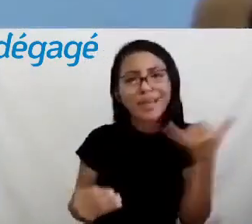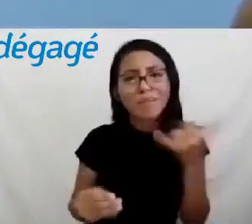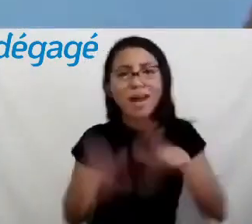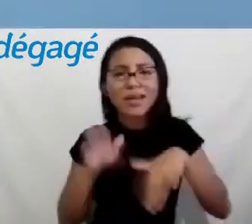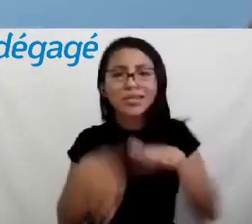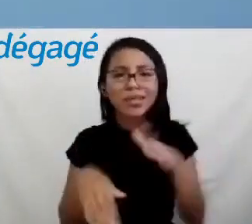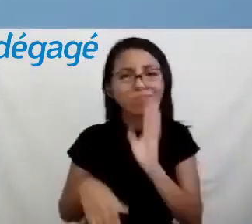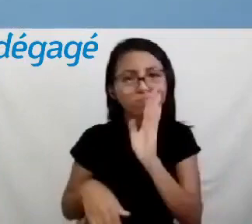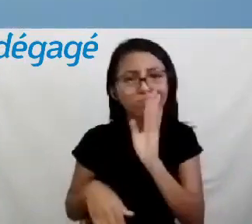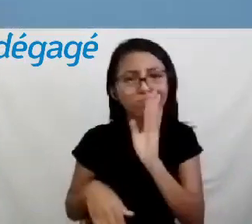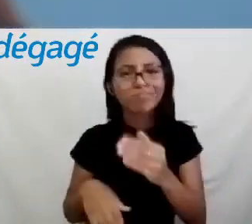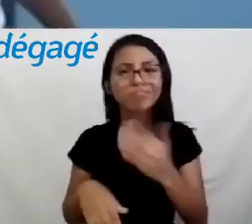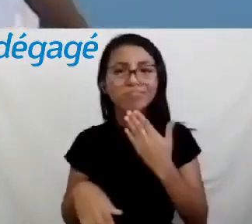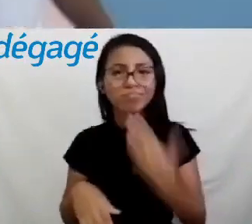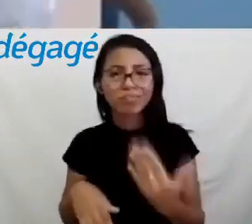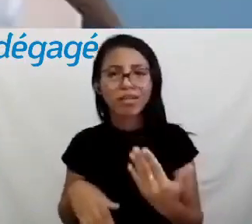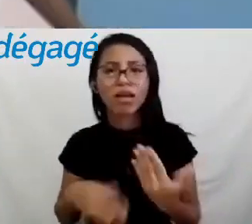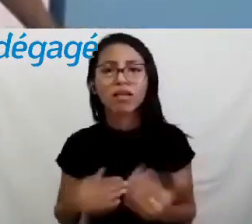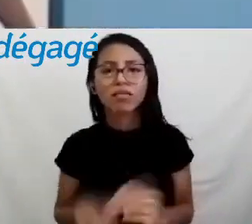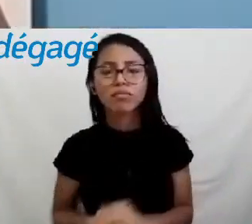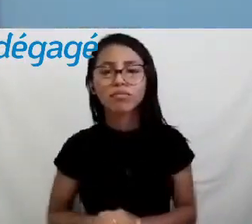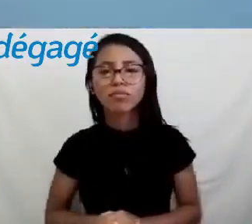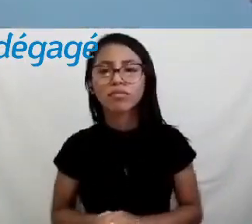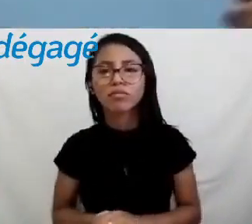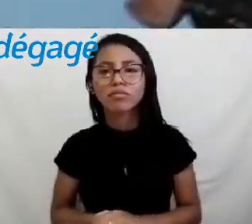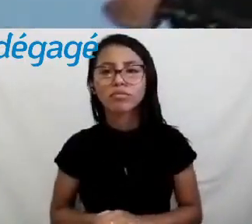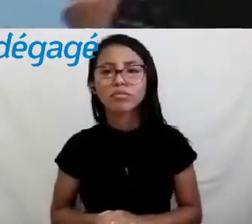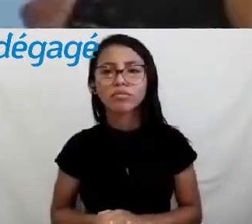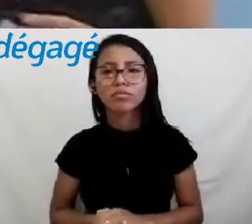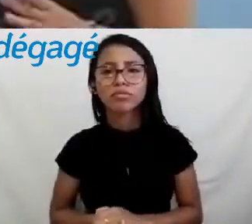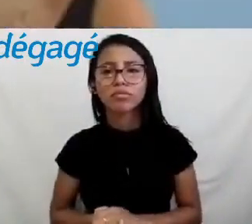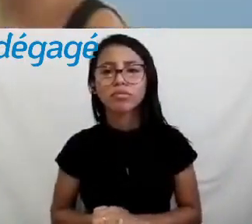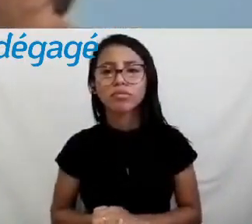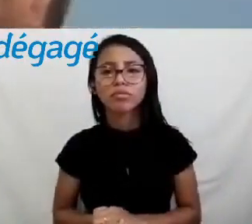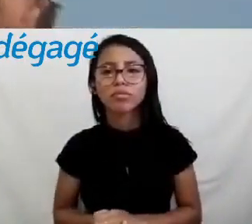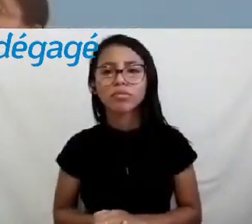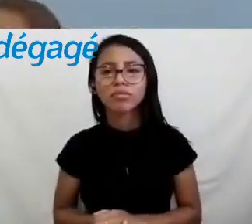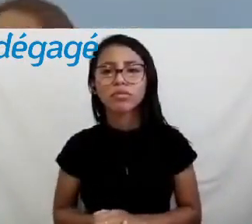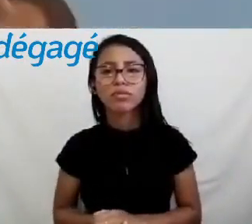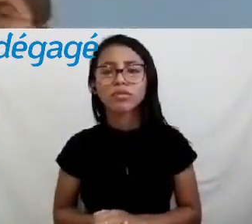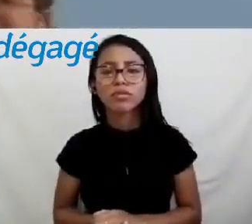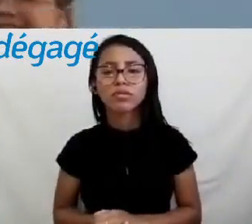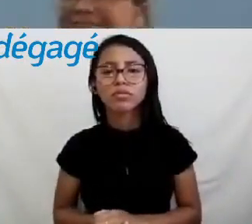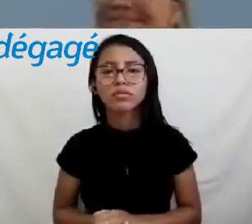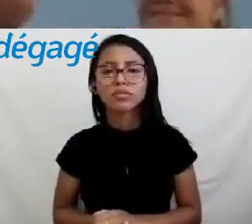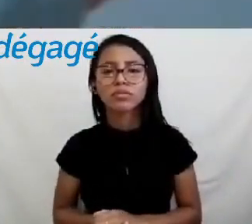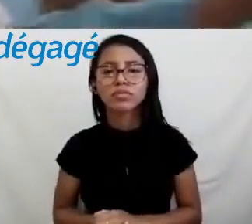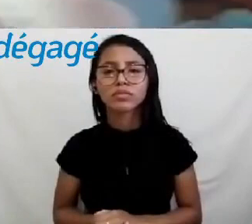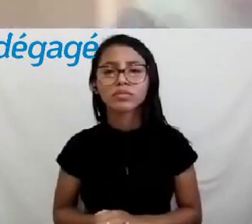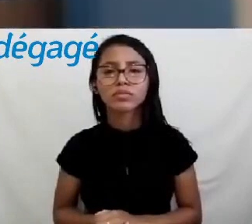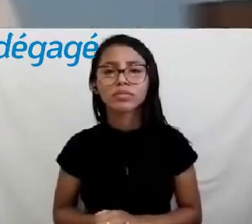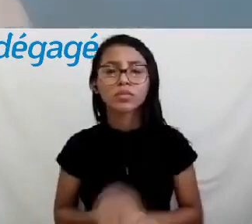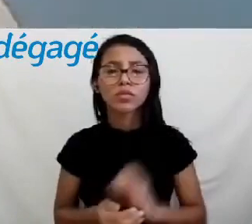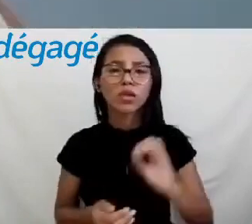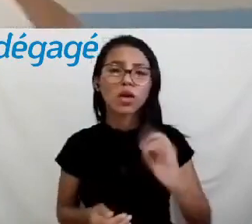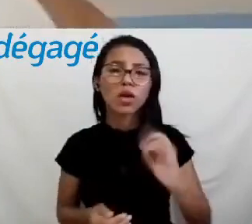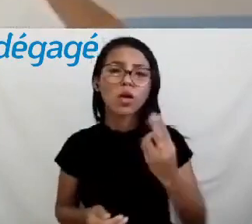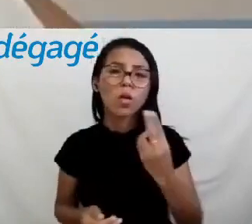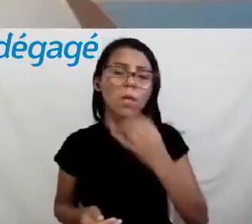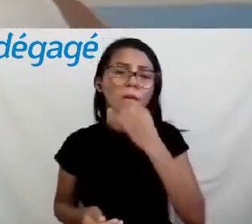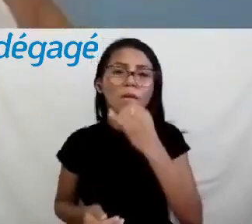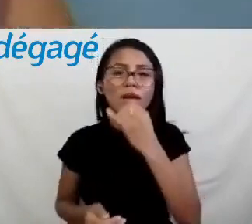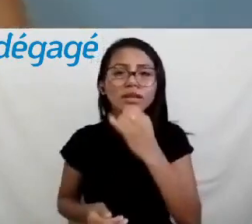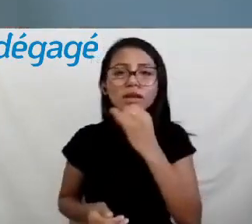é cobrado muito nesse sentido, assim, vamos lá, eu quero ver o resultado do teu trabalho com uma grande apresentação,